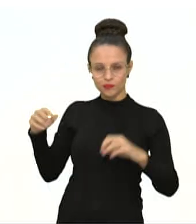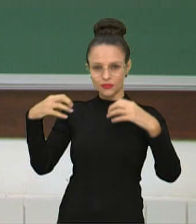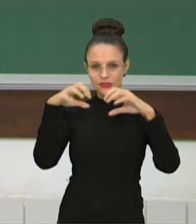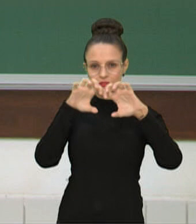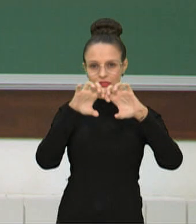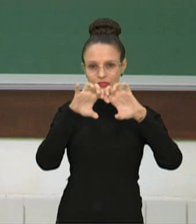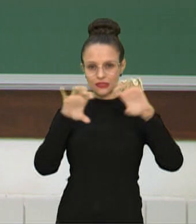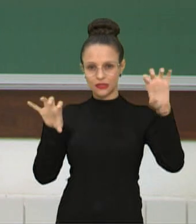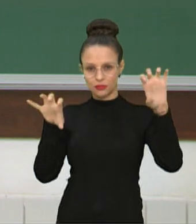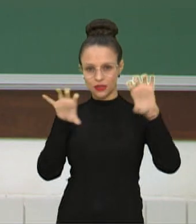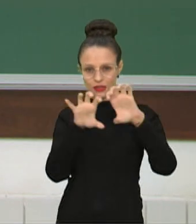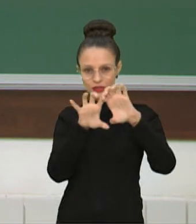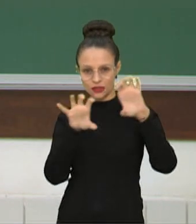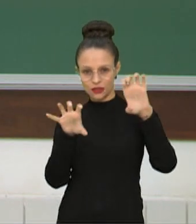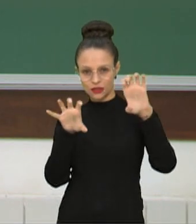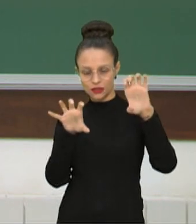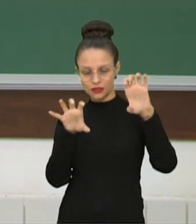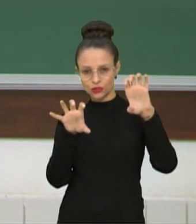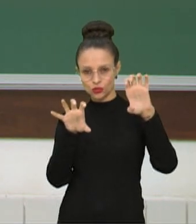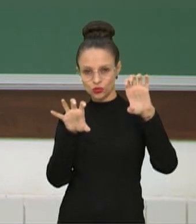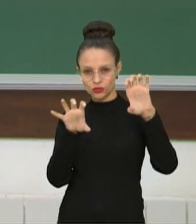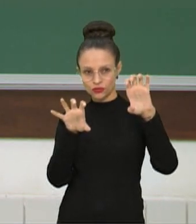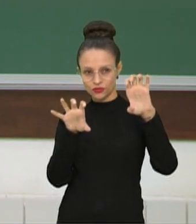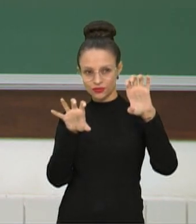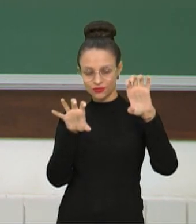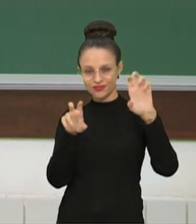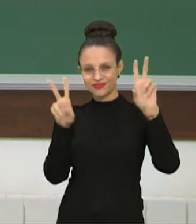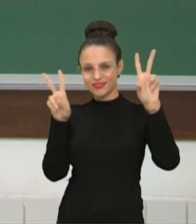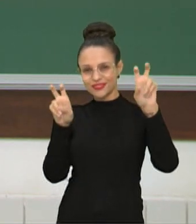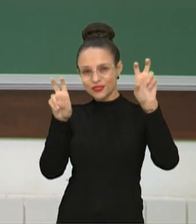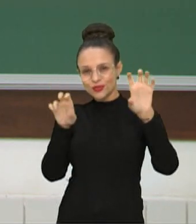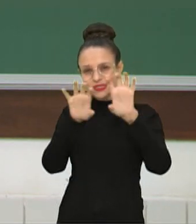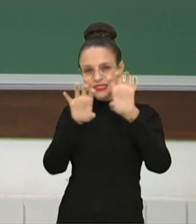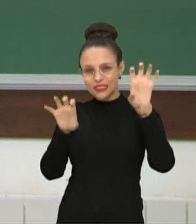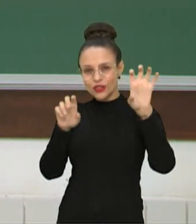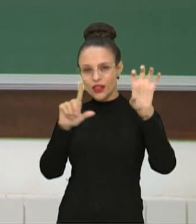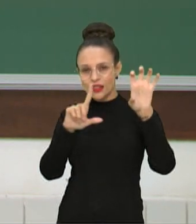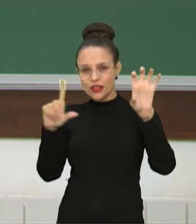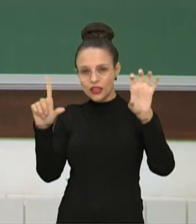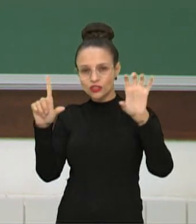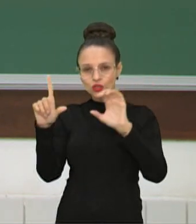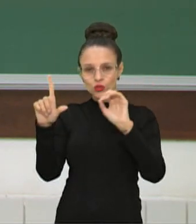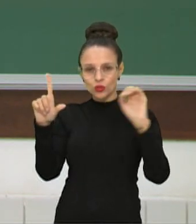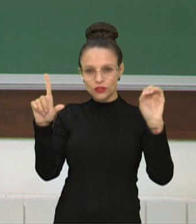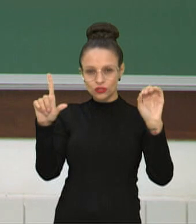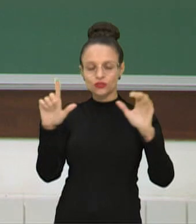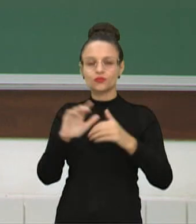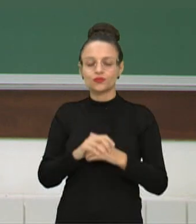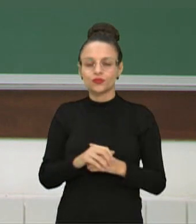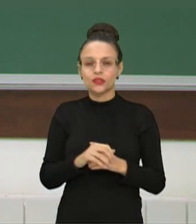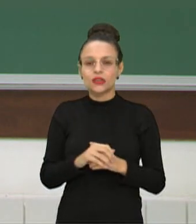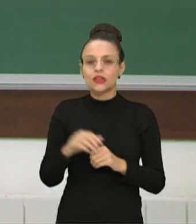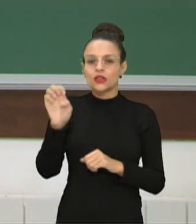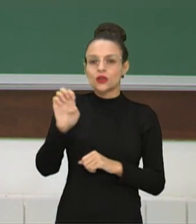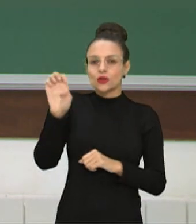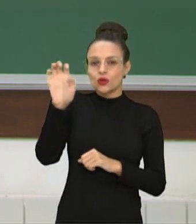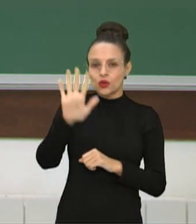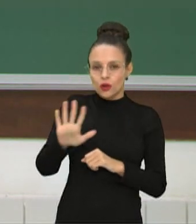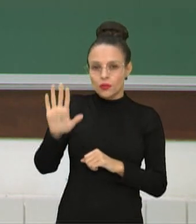em dois lados, abre aspas, o leste e o oeste, a